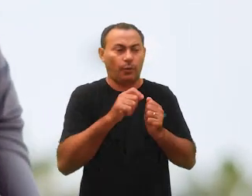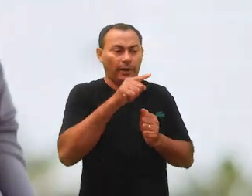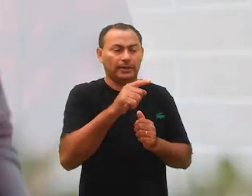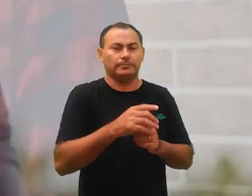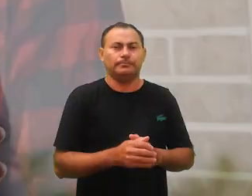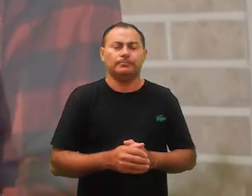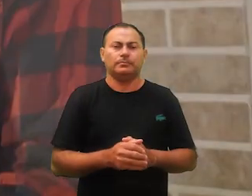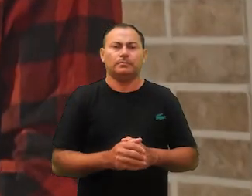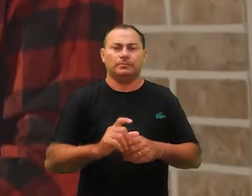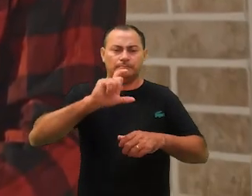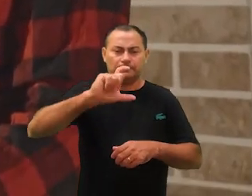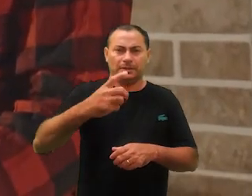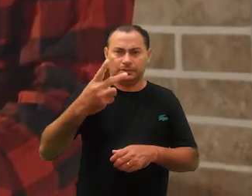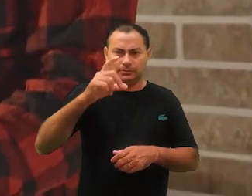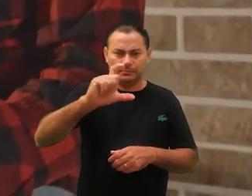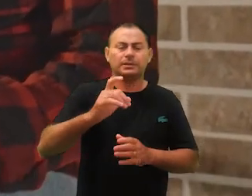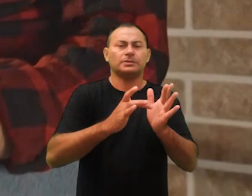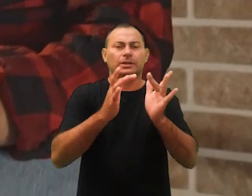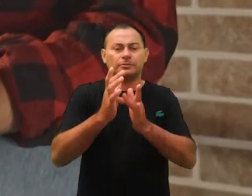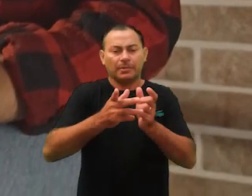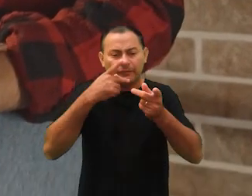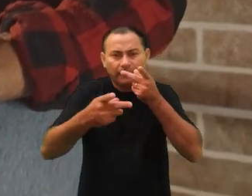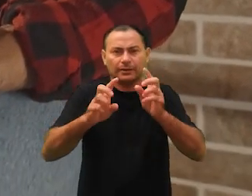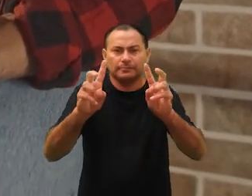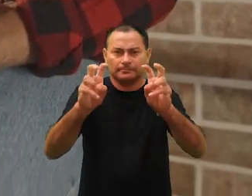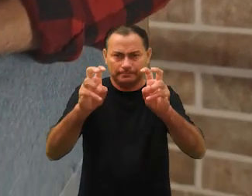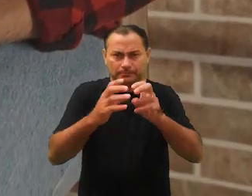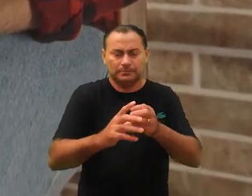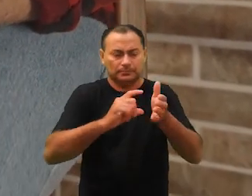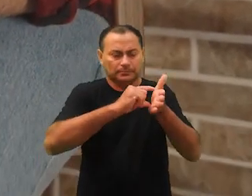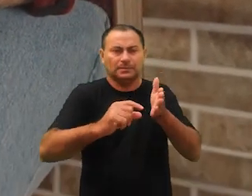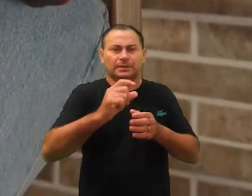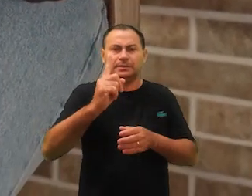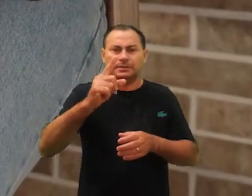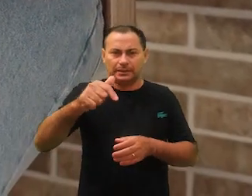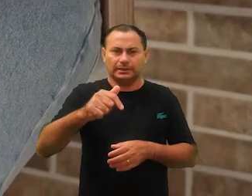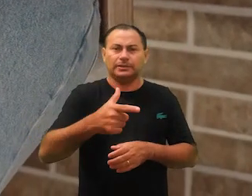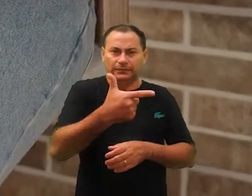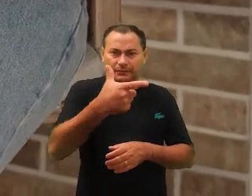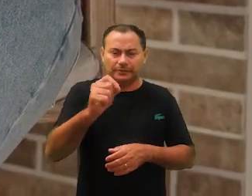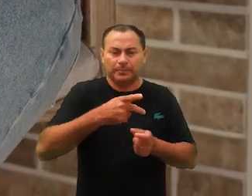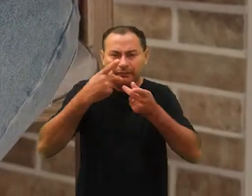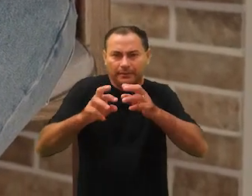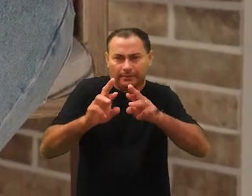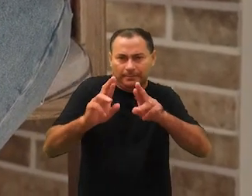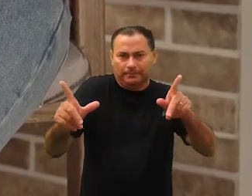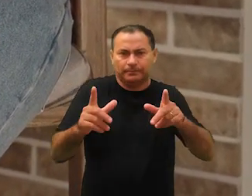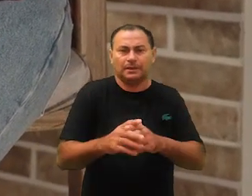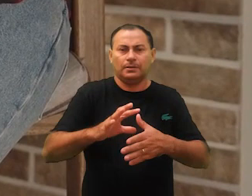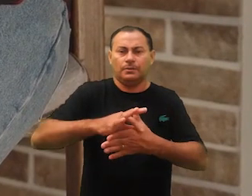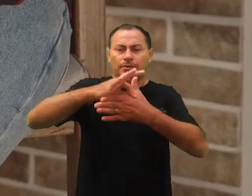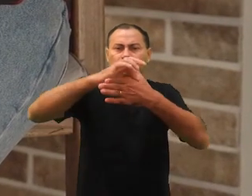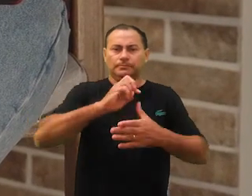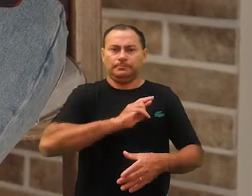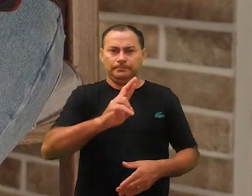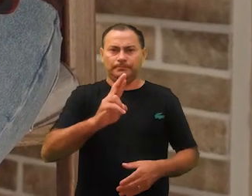ele. No parágrafo seguinte, Jesus retorna ao assunto dos versículos 17 a 20, quando fala da diferença entre